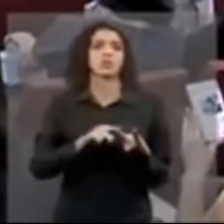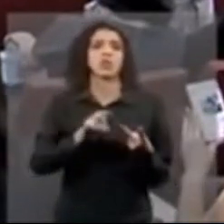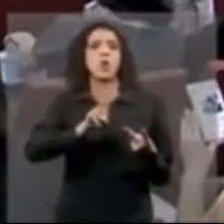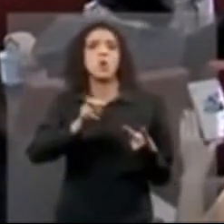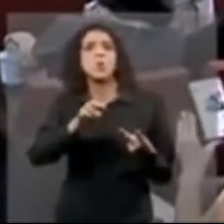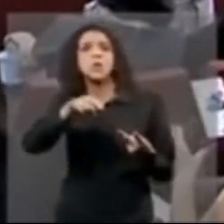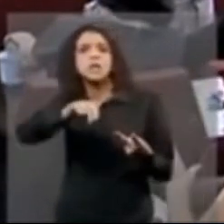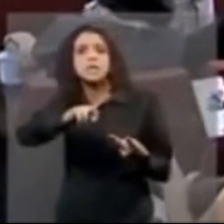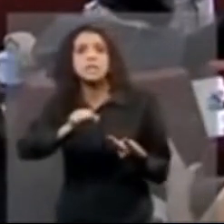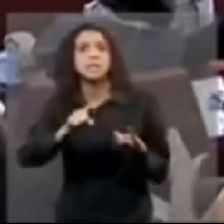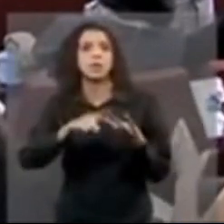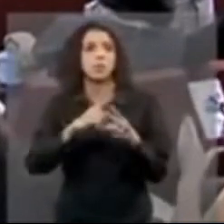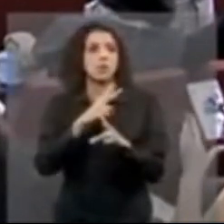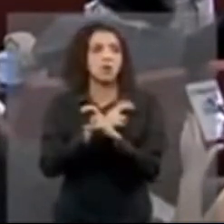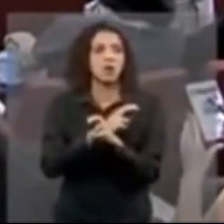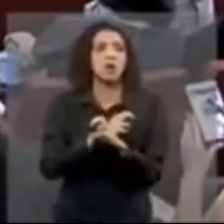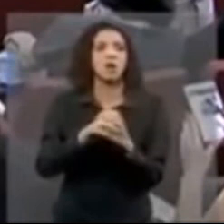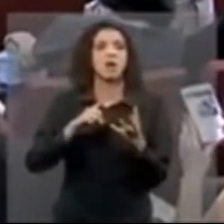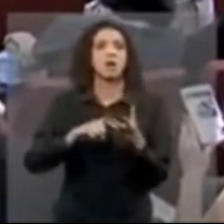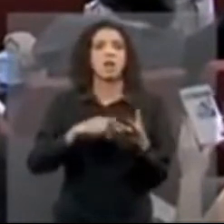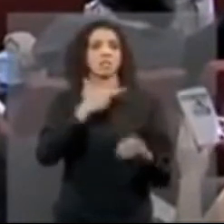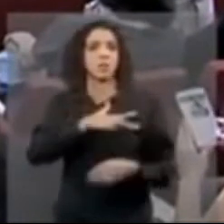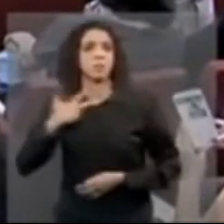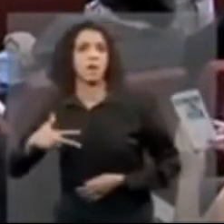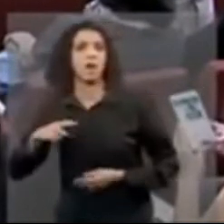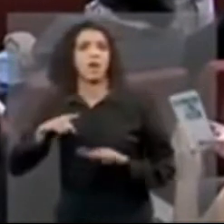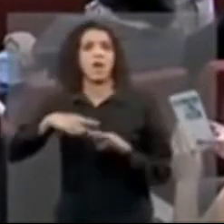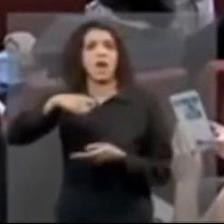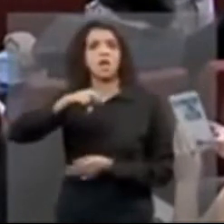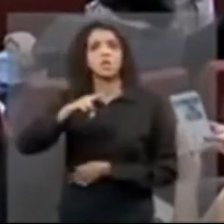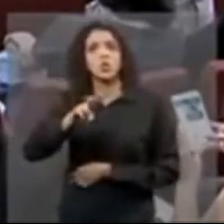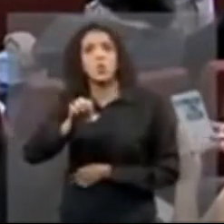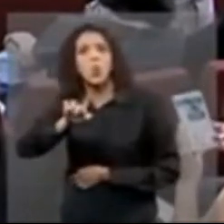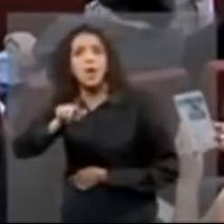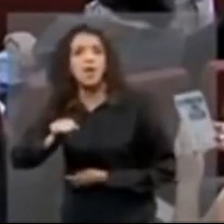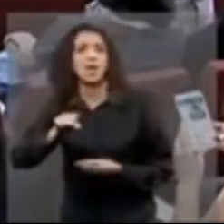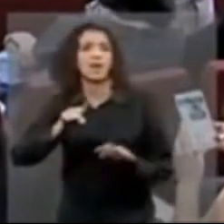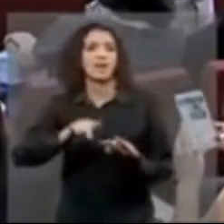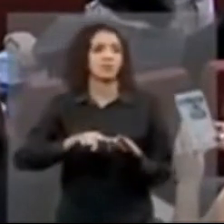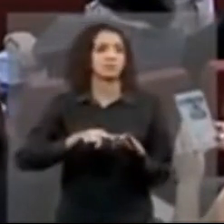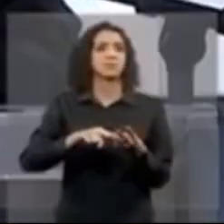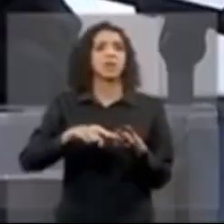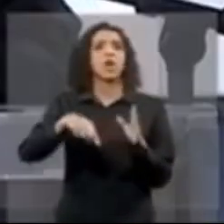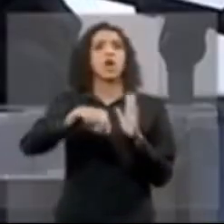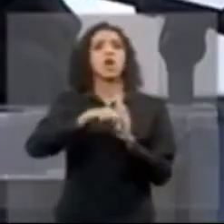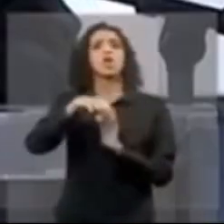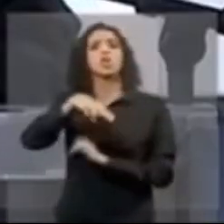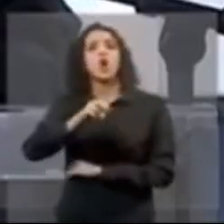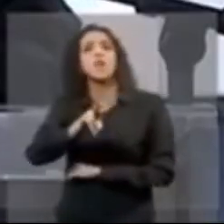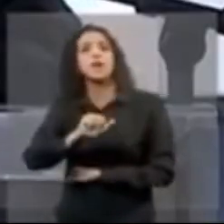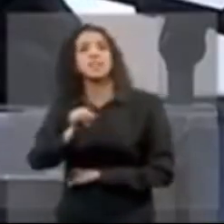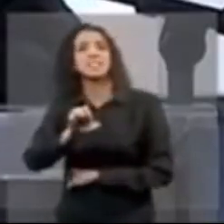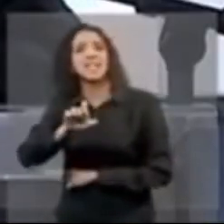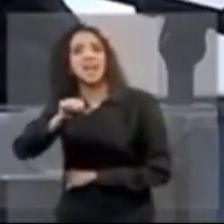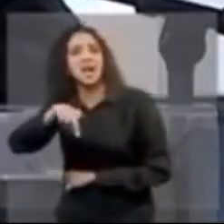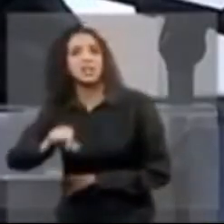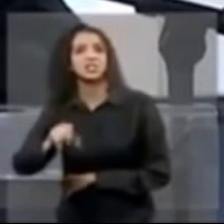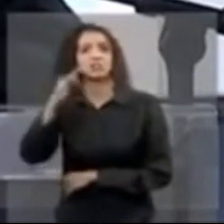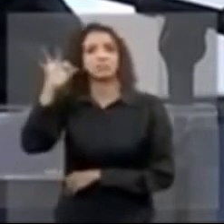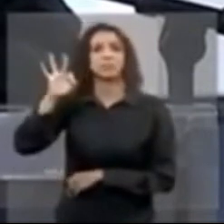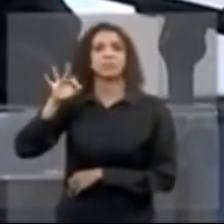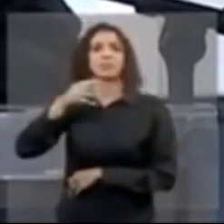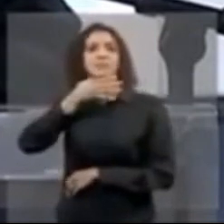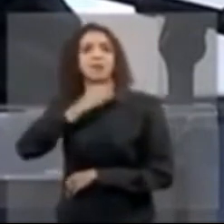Hungria, Ucrânia, Islândia, Dinamarca, Noruega, Turcomenistão, Nova Zelândia, Coreia do Sul, França, Israel,